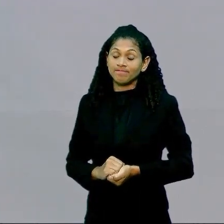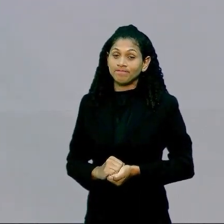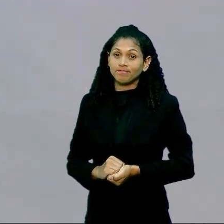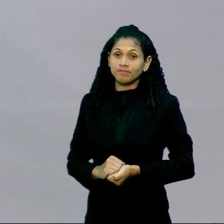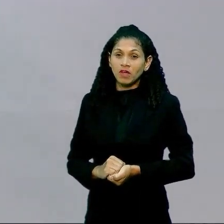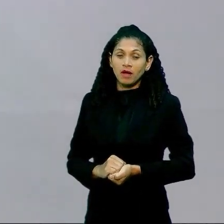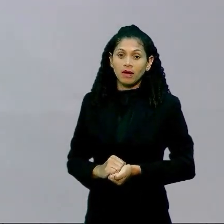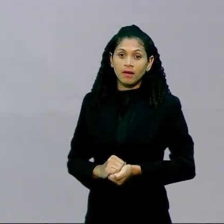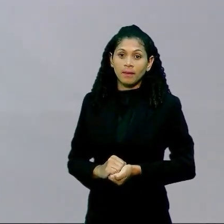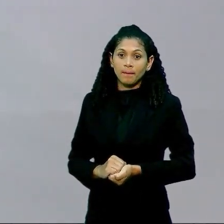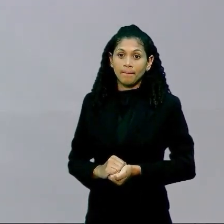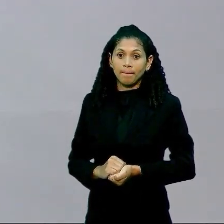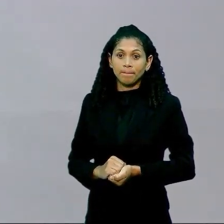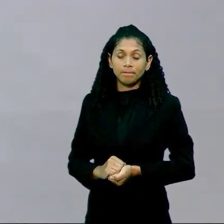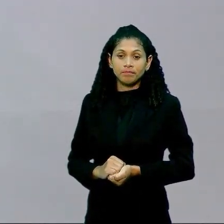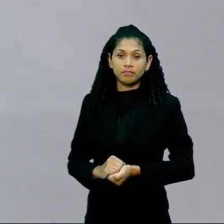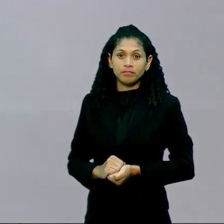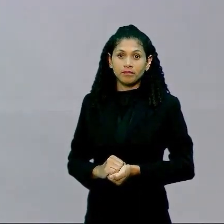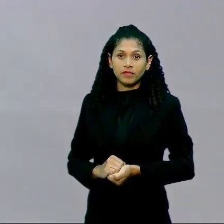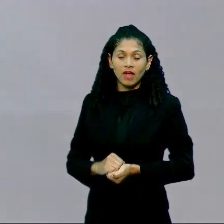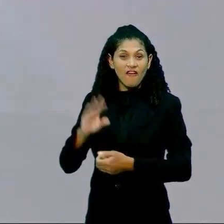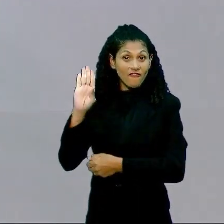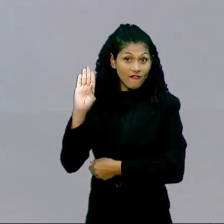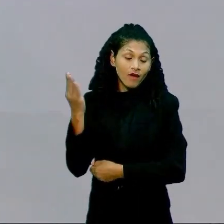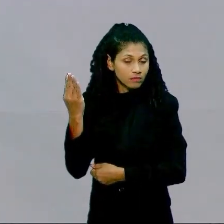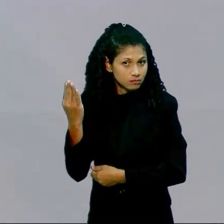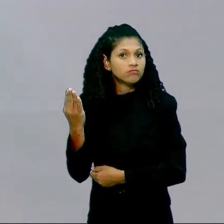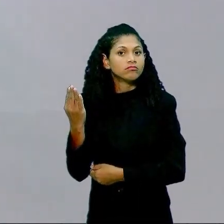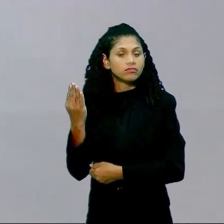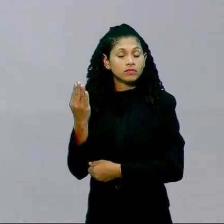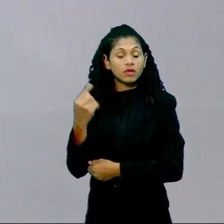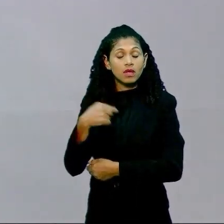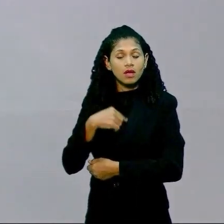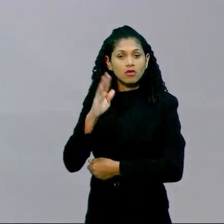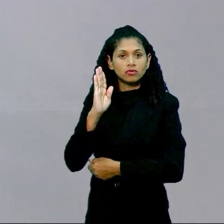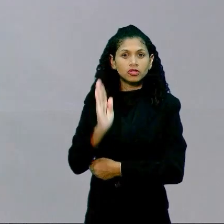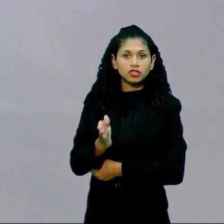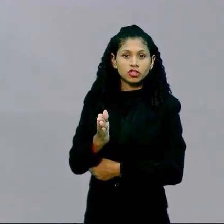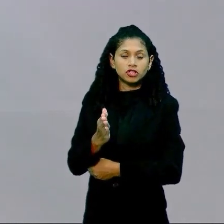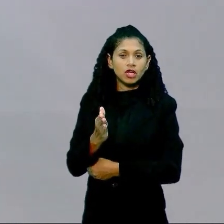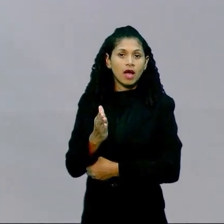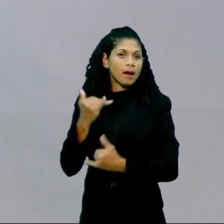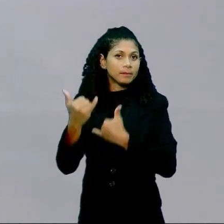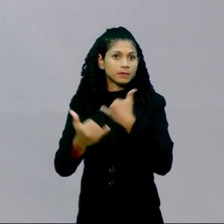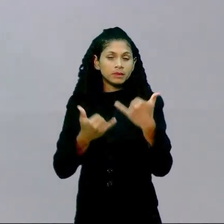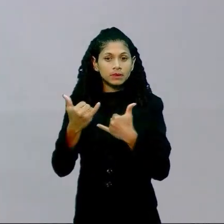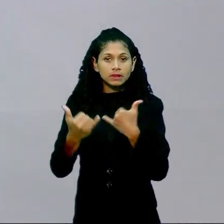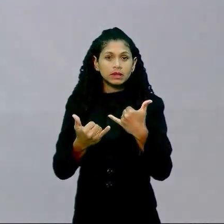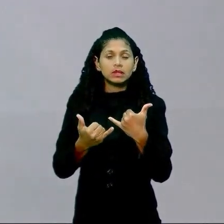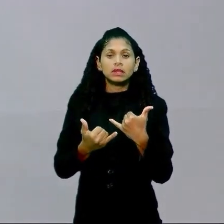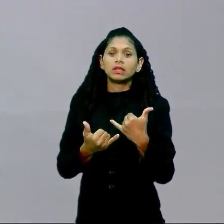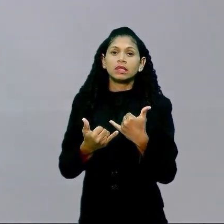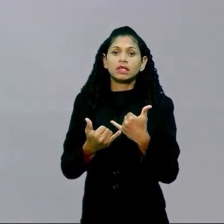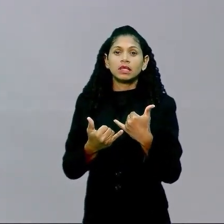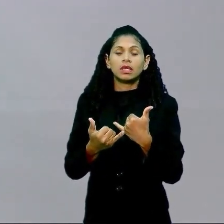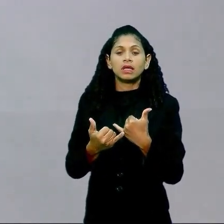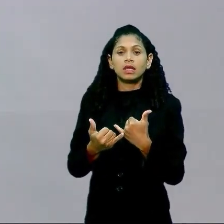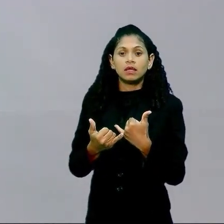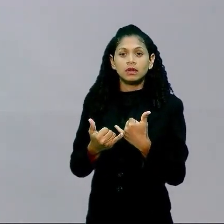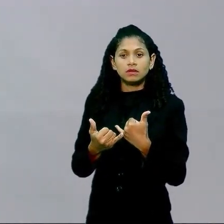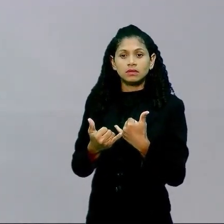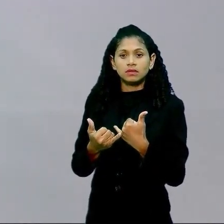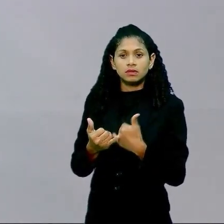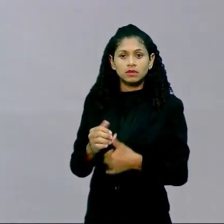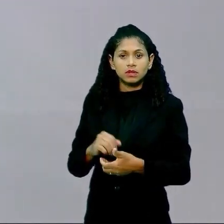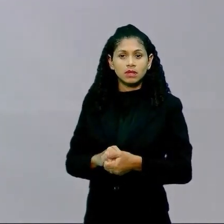já brinquei de A Dedonha online. Eu já brinquei de Jogo da Velha online. Eu jogava Paciência online. Eu acho que eu